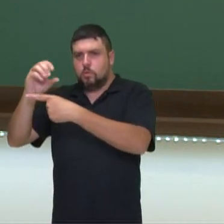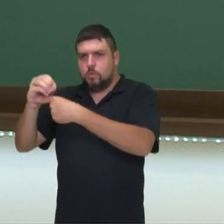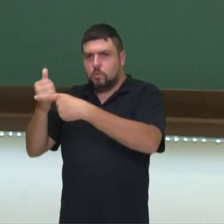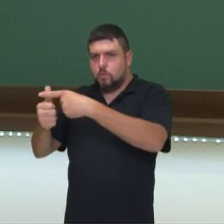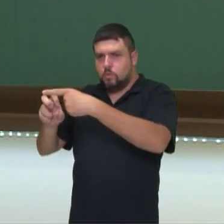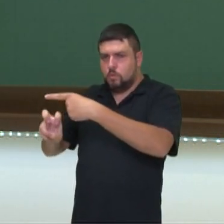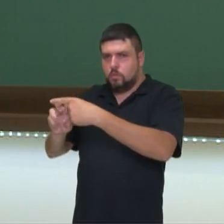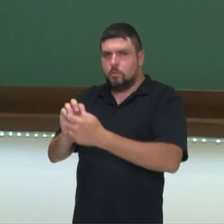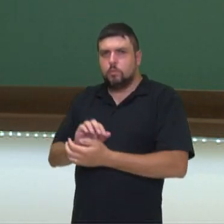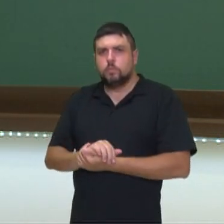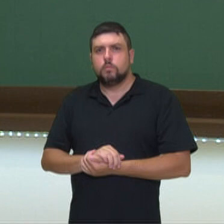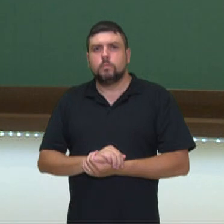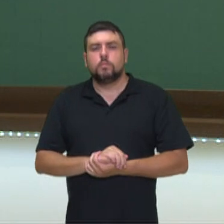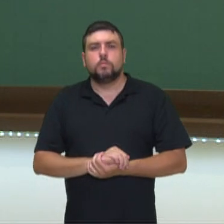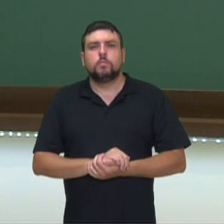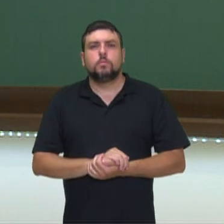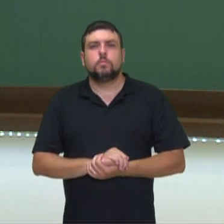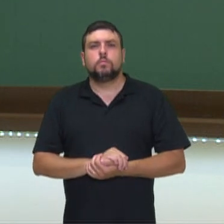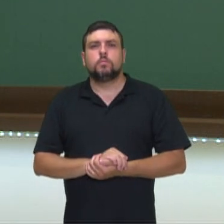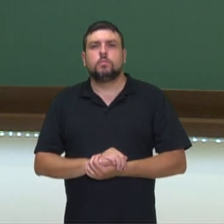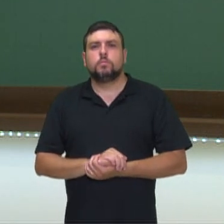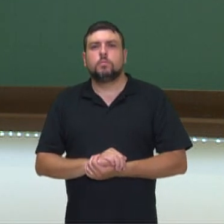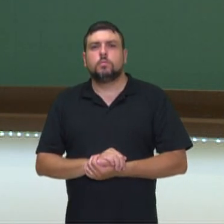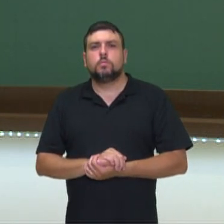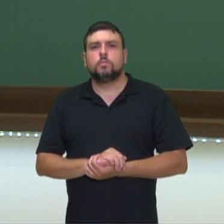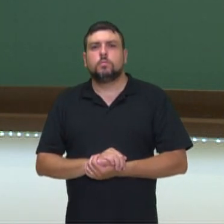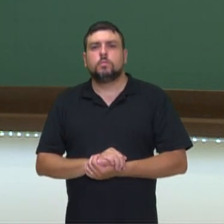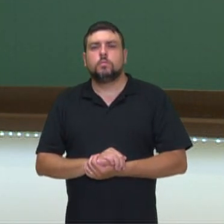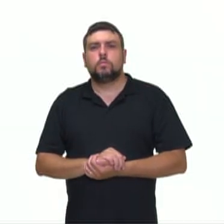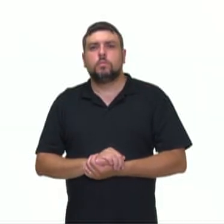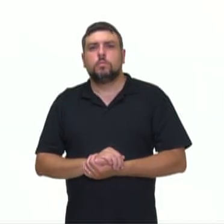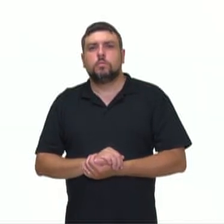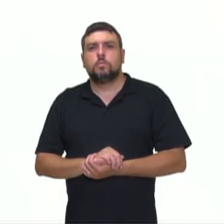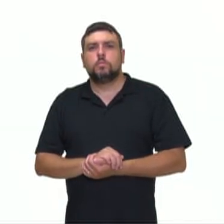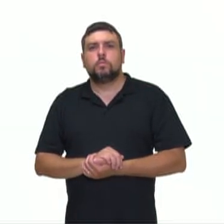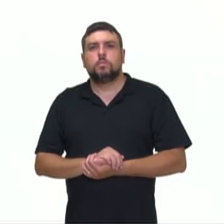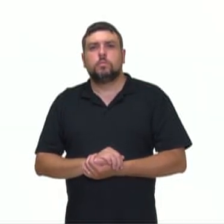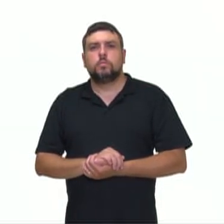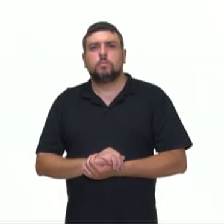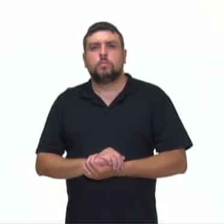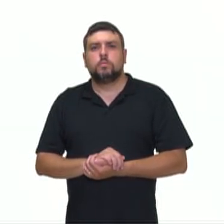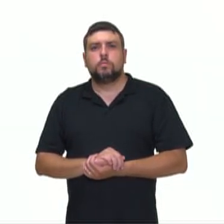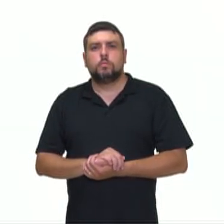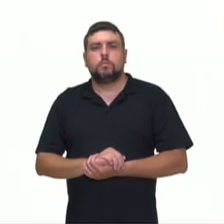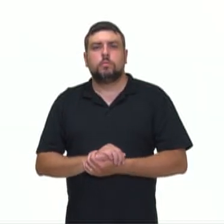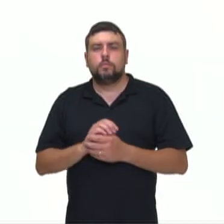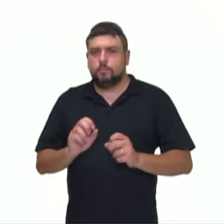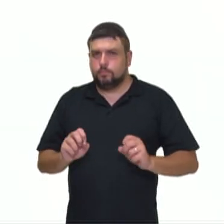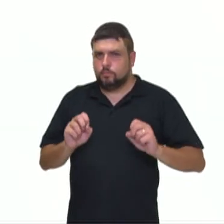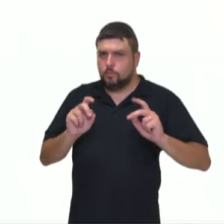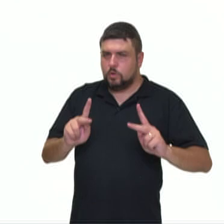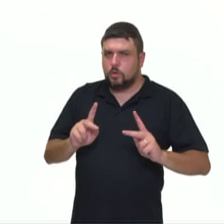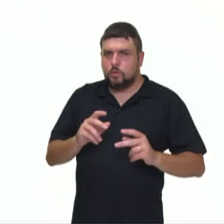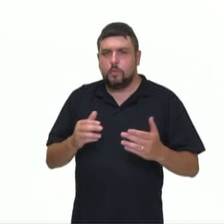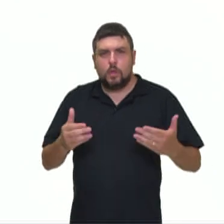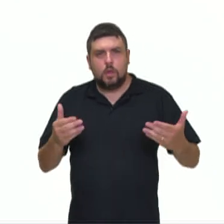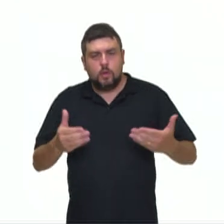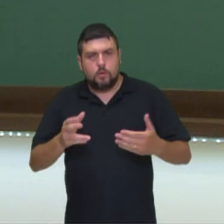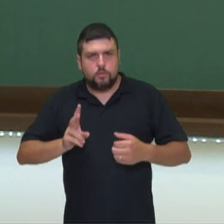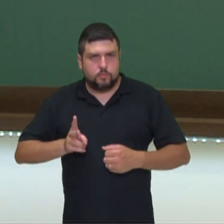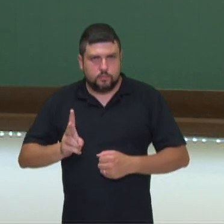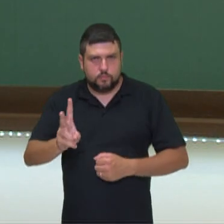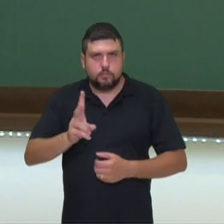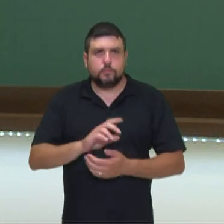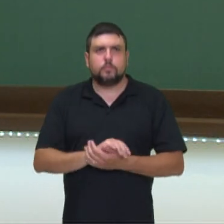só fazer. 21 menos 10, 11. E o denominador 15, você repete. Beleza? Então agora, vamos